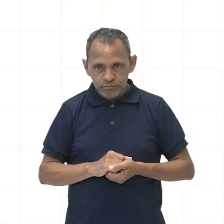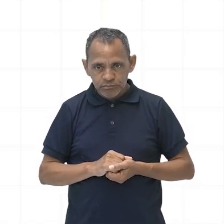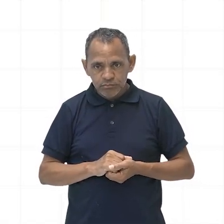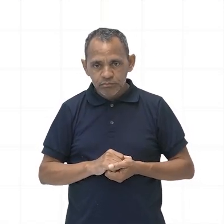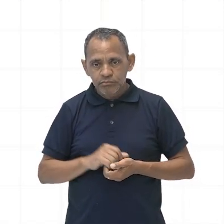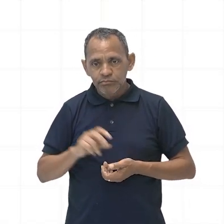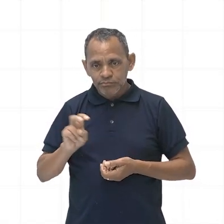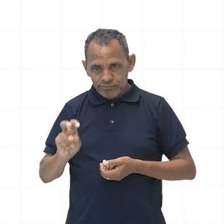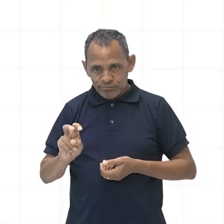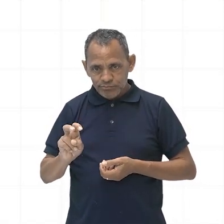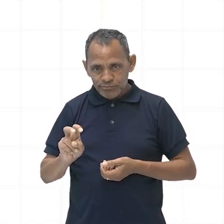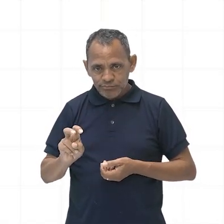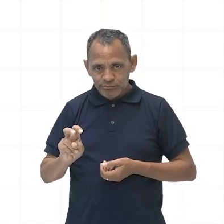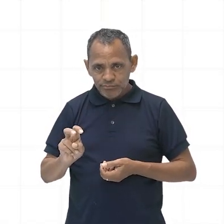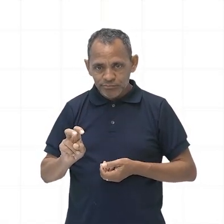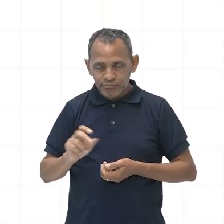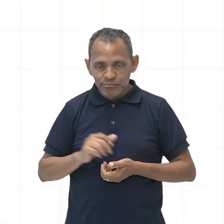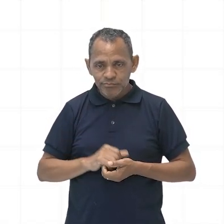mede 5